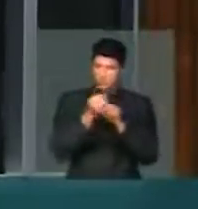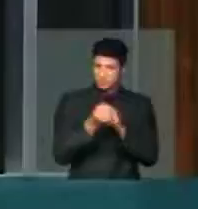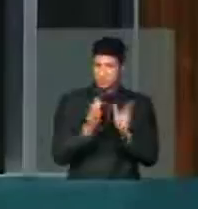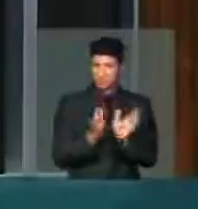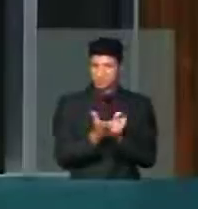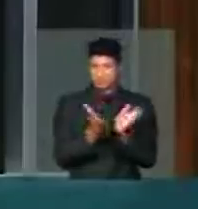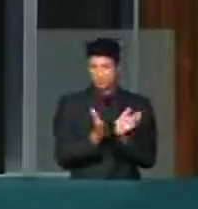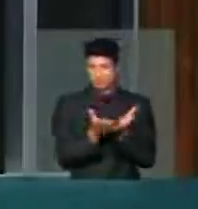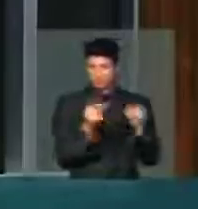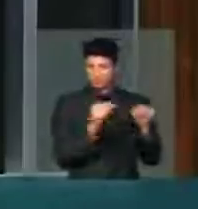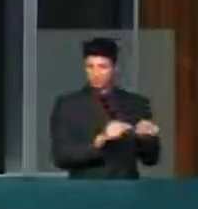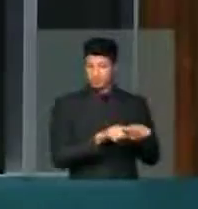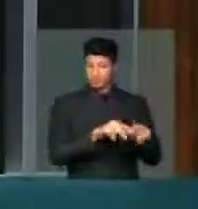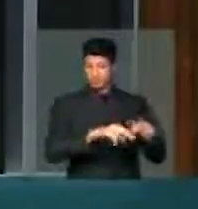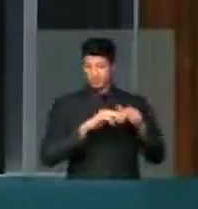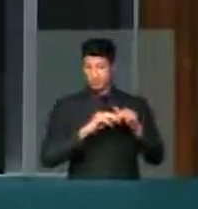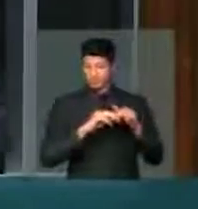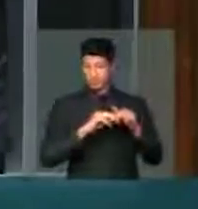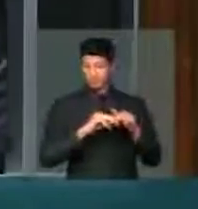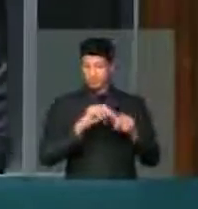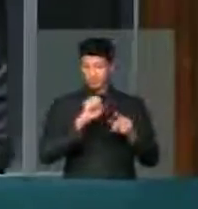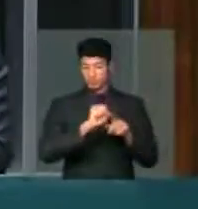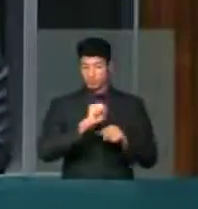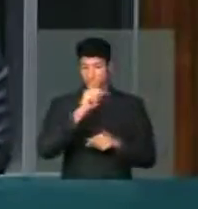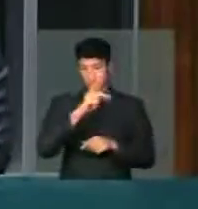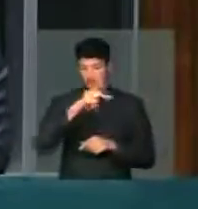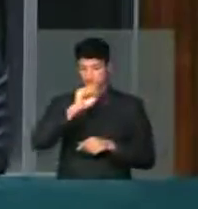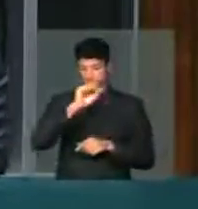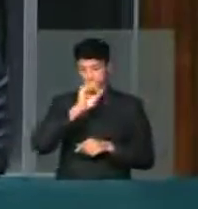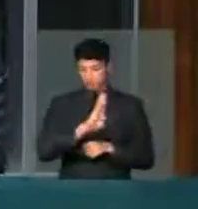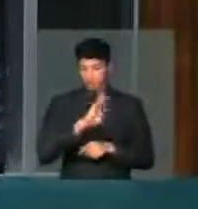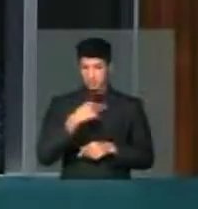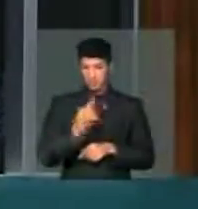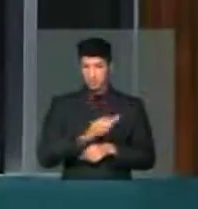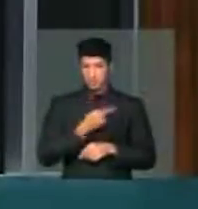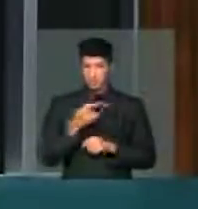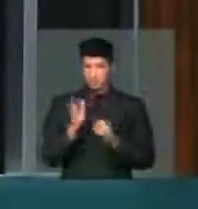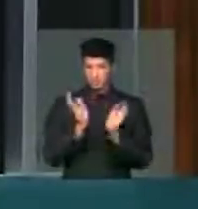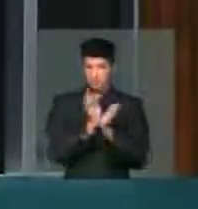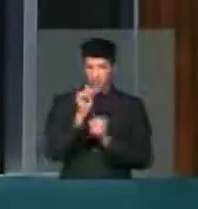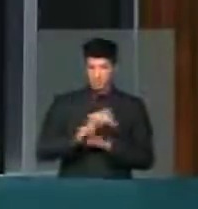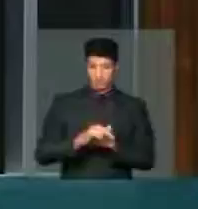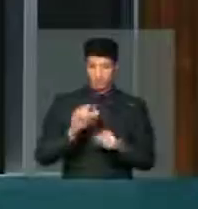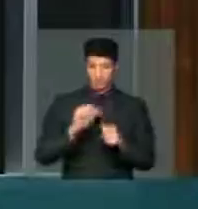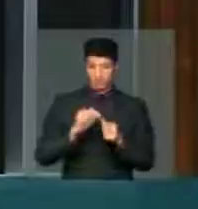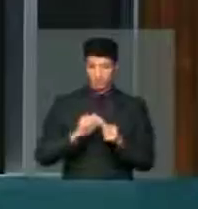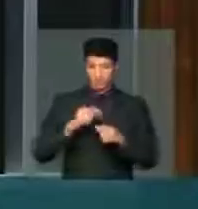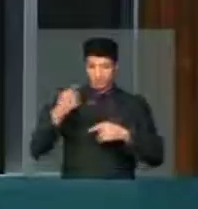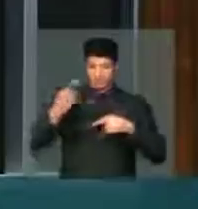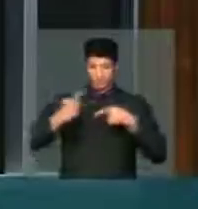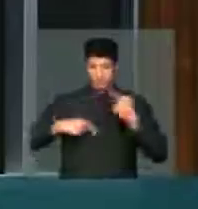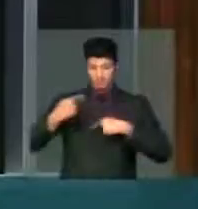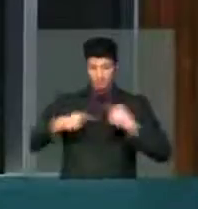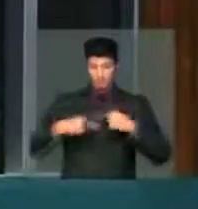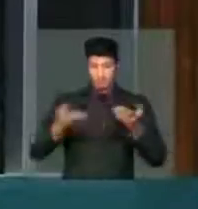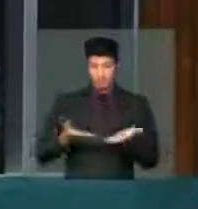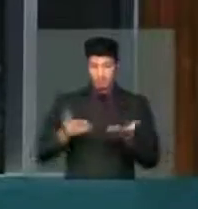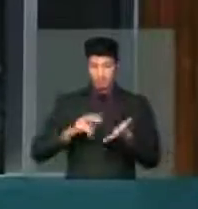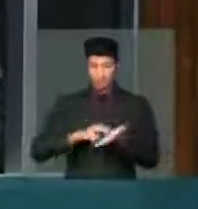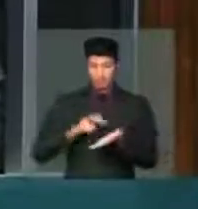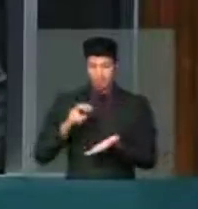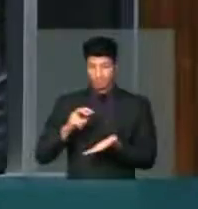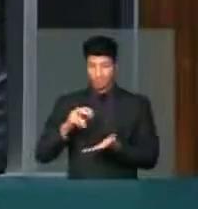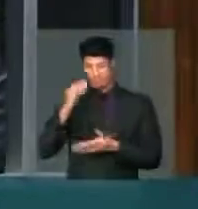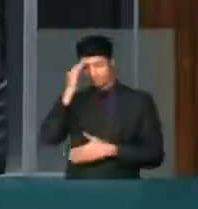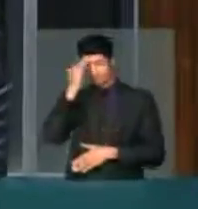os pobres. E é por isso que o Partido Socialista Brasileiro, a nossa bancada aqui, fizemos uma discussão hoje de manhã